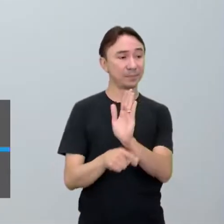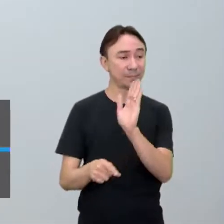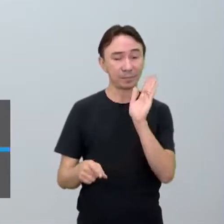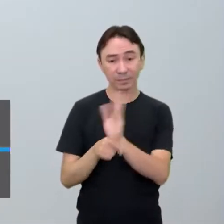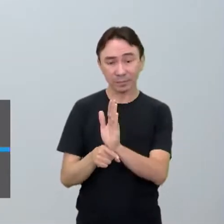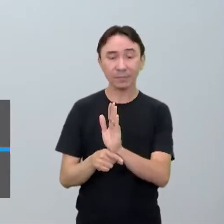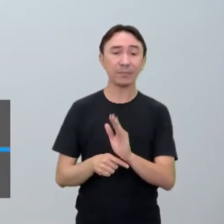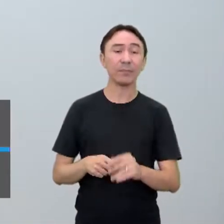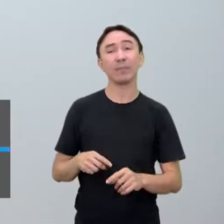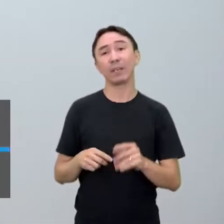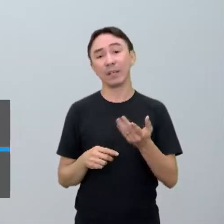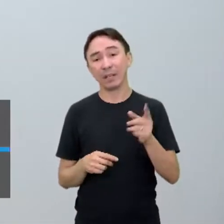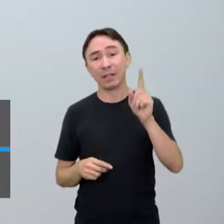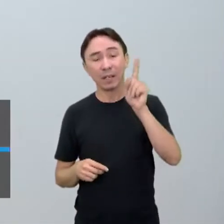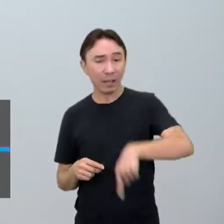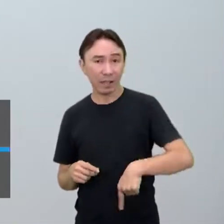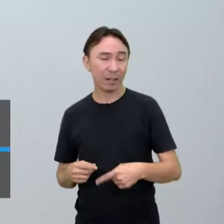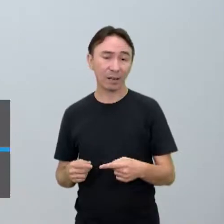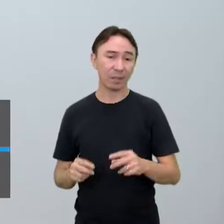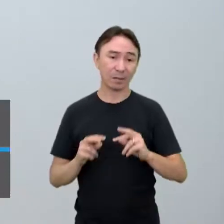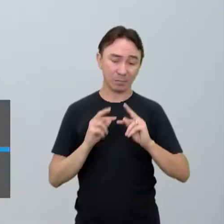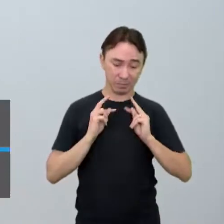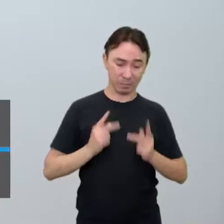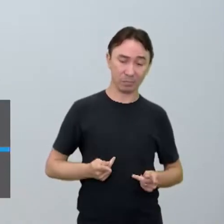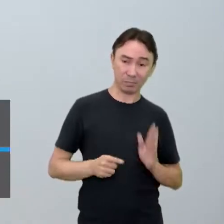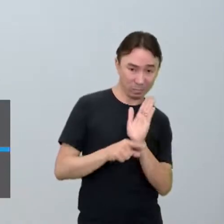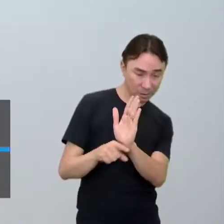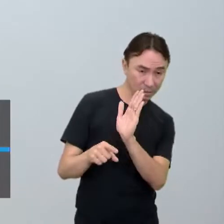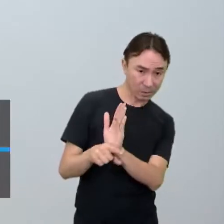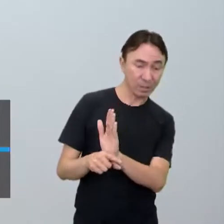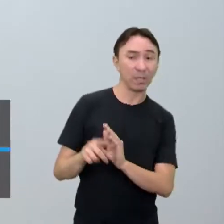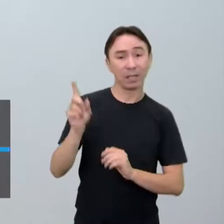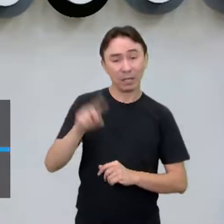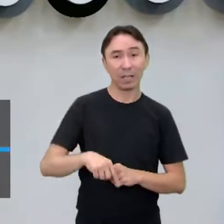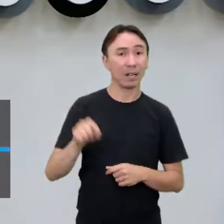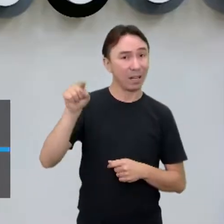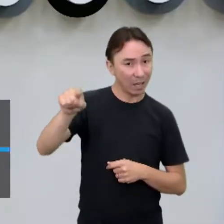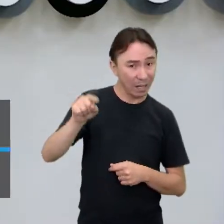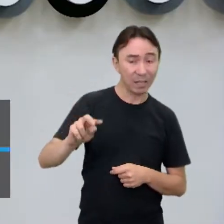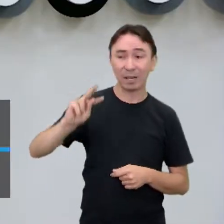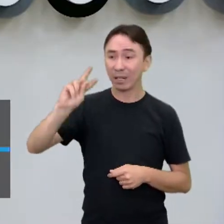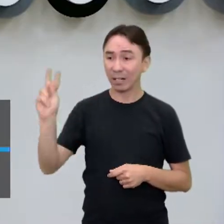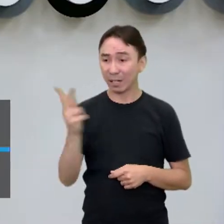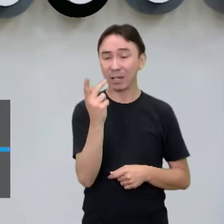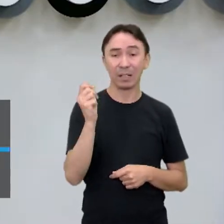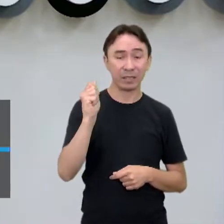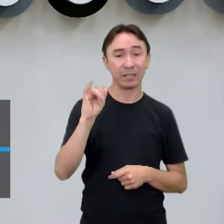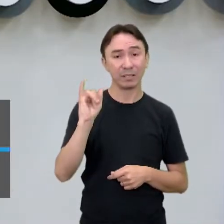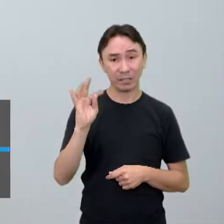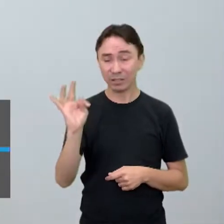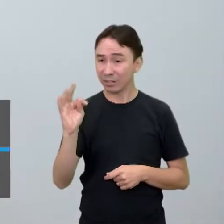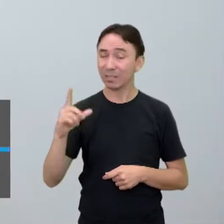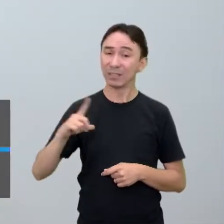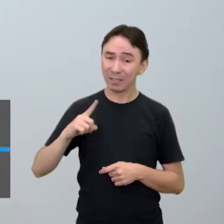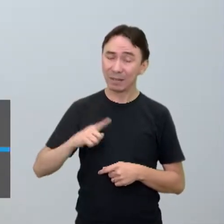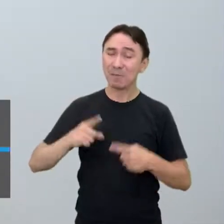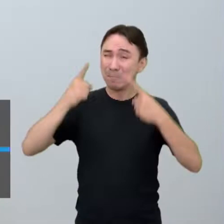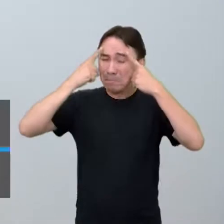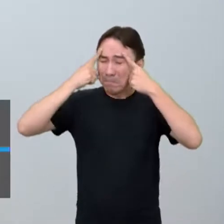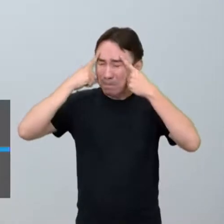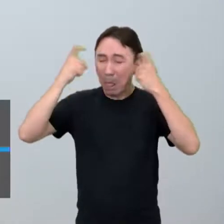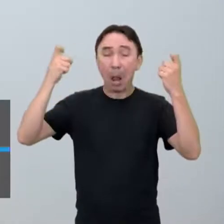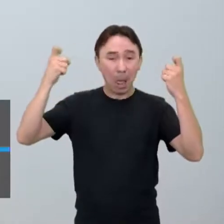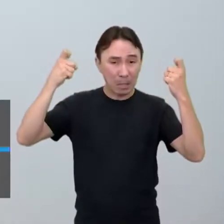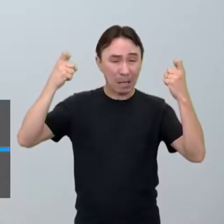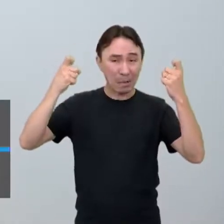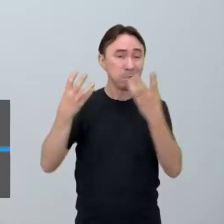às questões de turbulência social, que envolve muita violência no Haiti, bastante. E catástrofes também. Se já não bastasse tudo isso, ainda tem